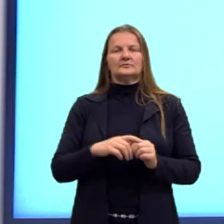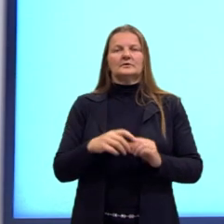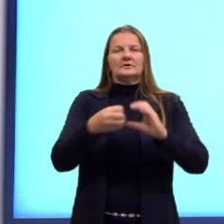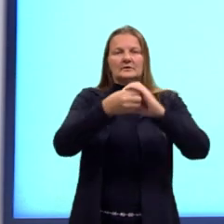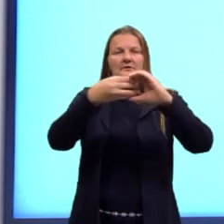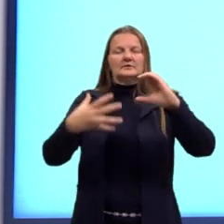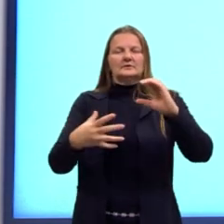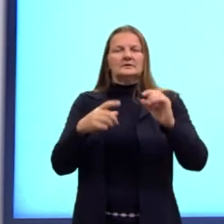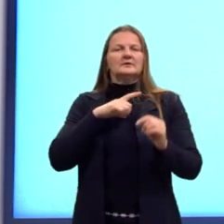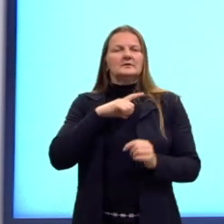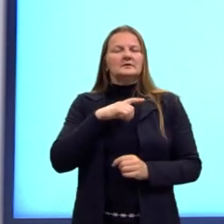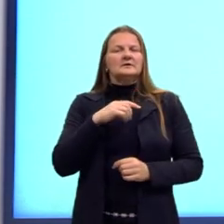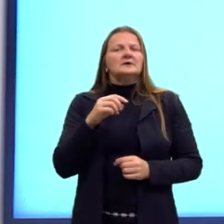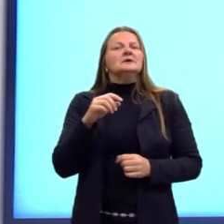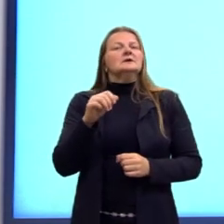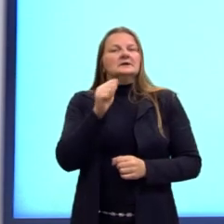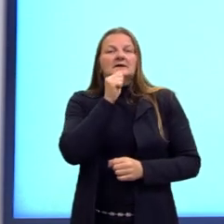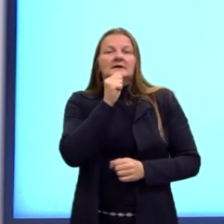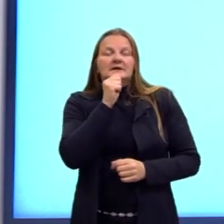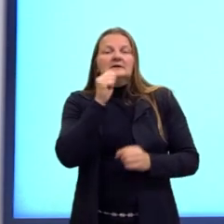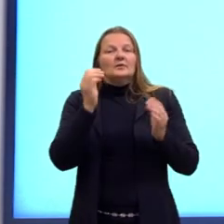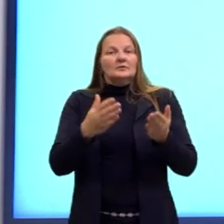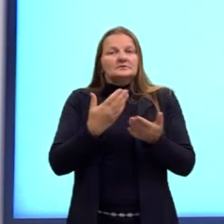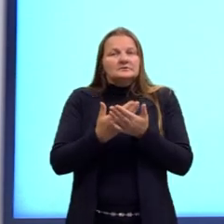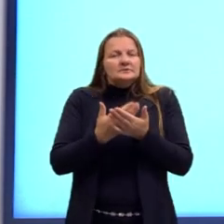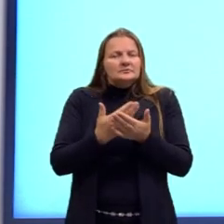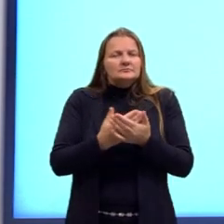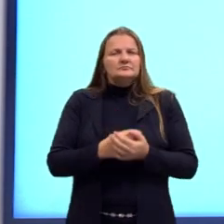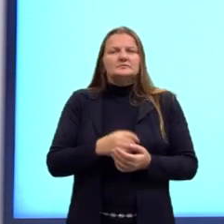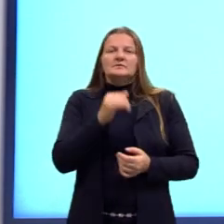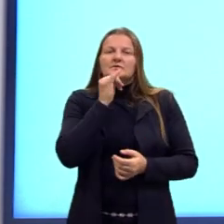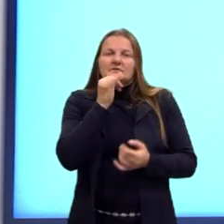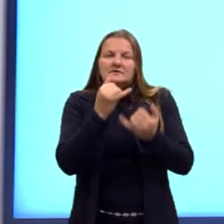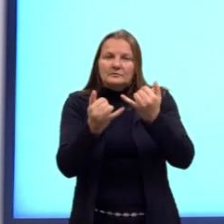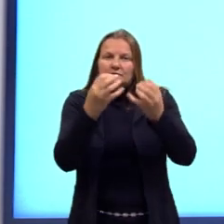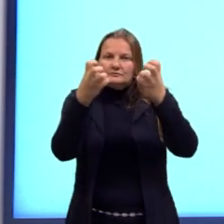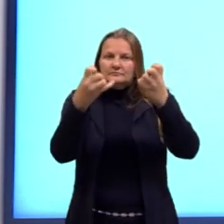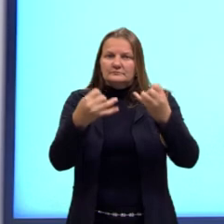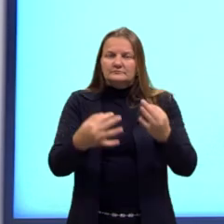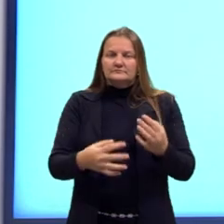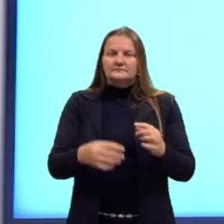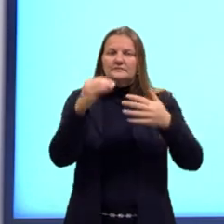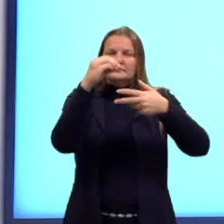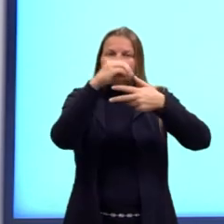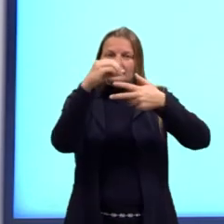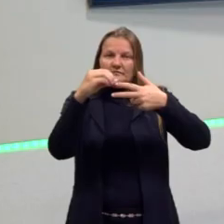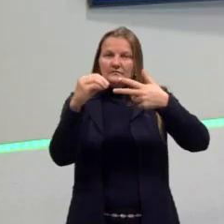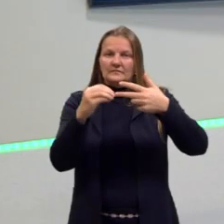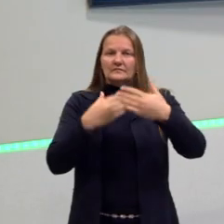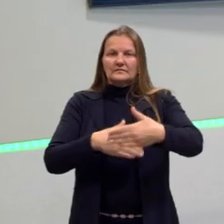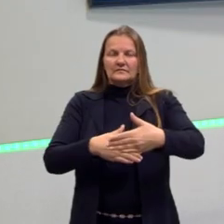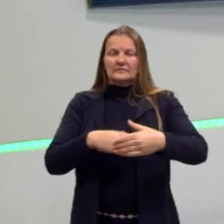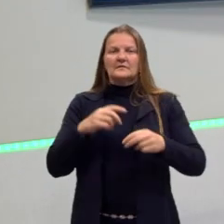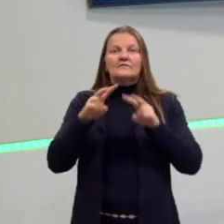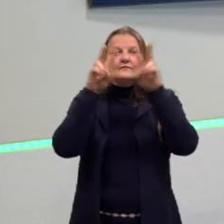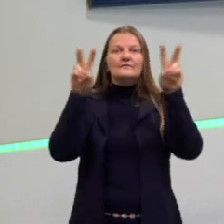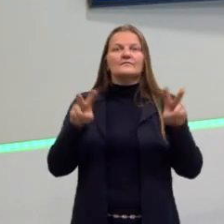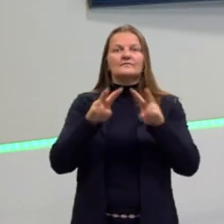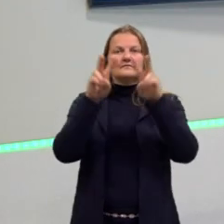algumas nós vamos ver ainda na aula de hoje através de um exemplo tá uma questão do Enem onde nós vamos